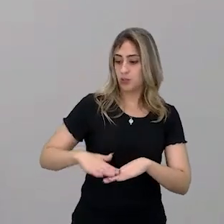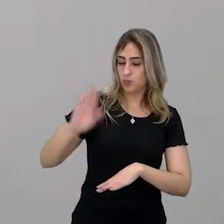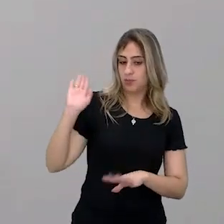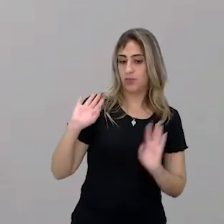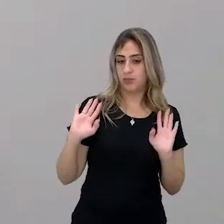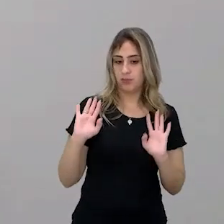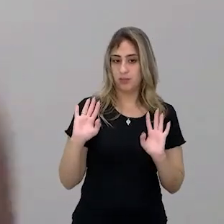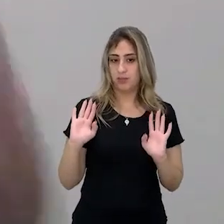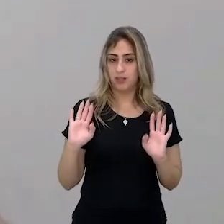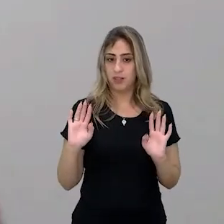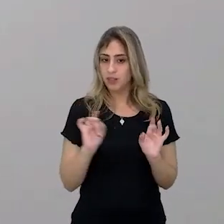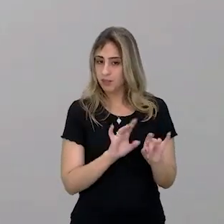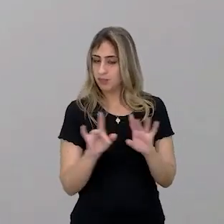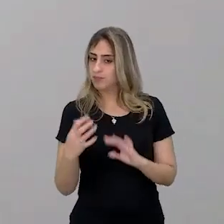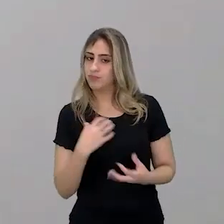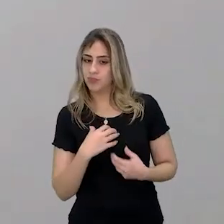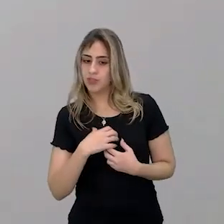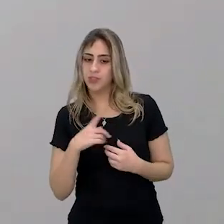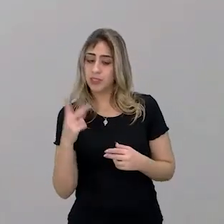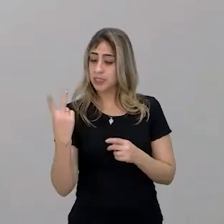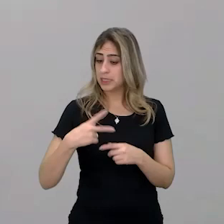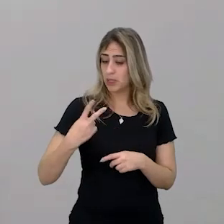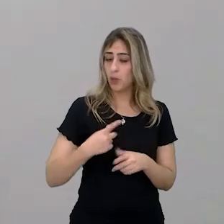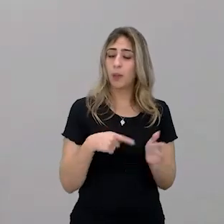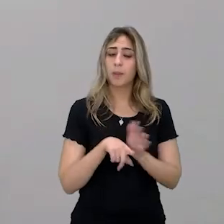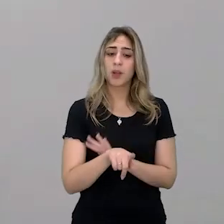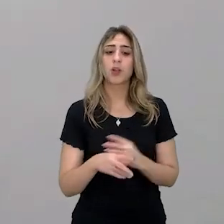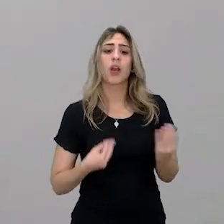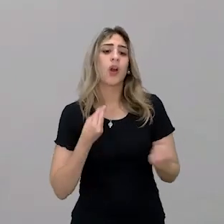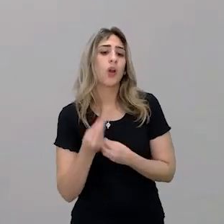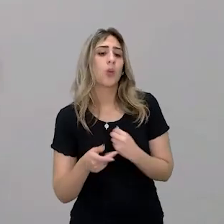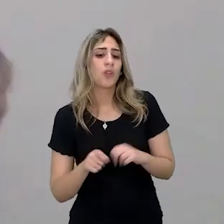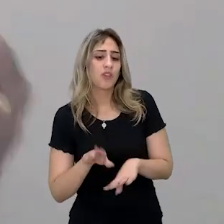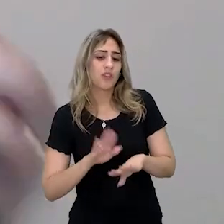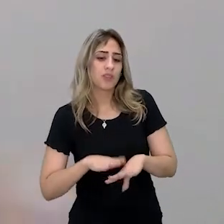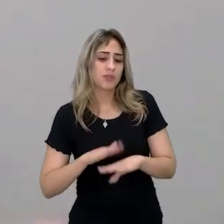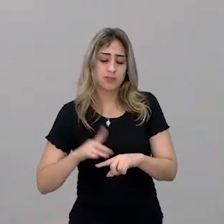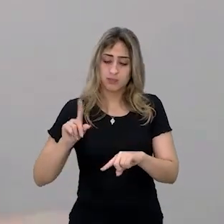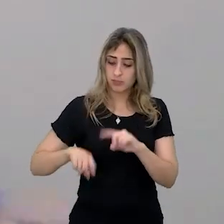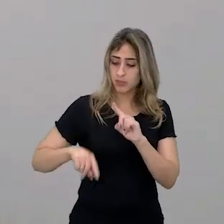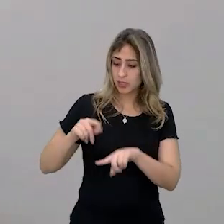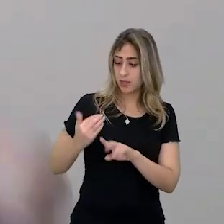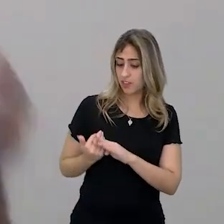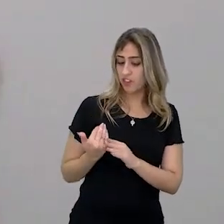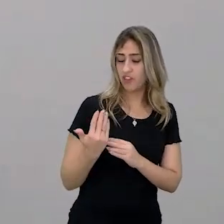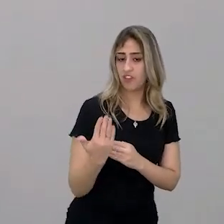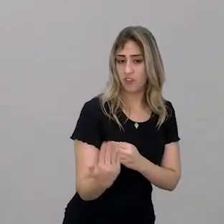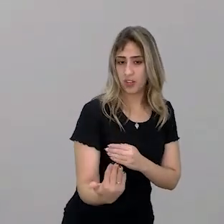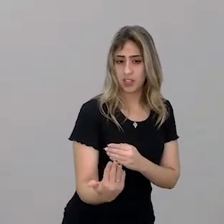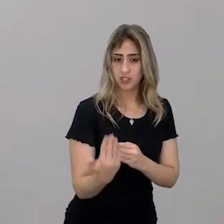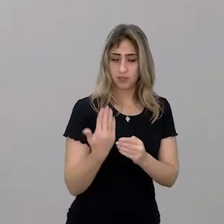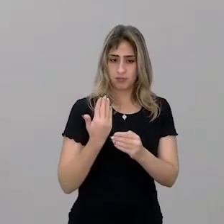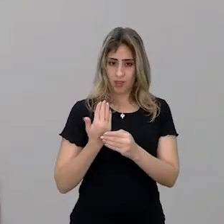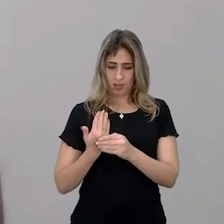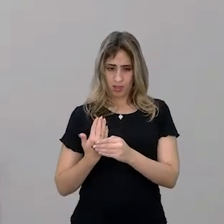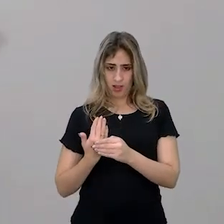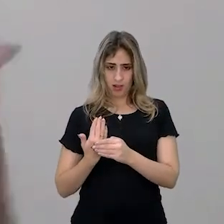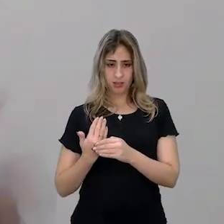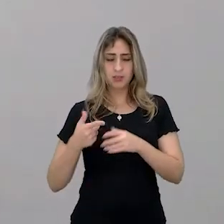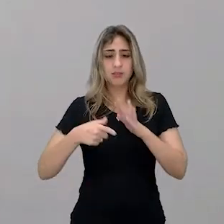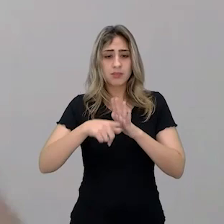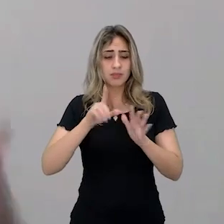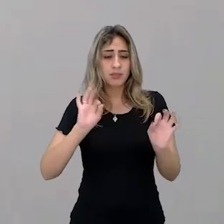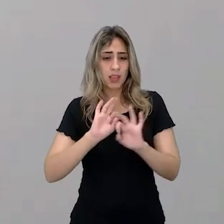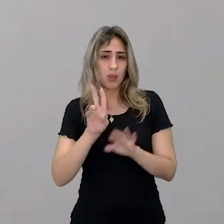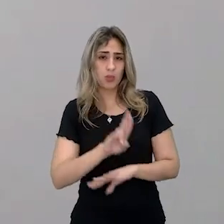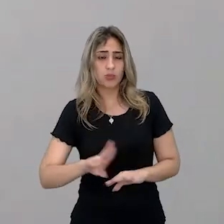subir. Aí você pode fazer uma segunda pergunta. Como fazer esse objeto ir para frente ou ir para trás